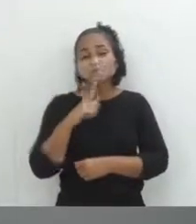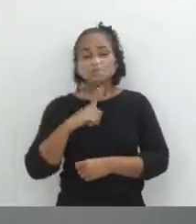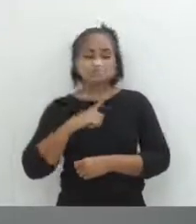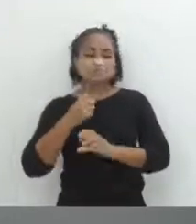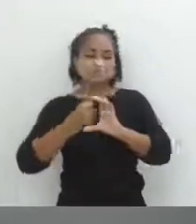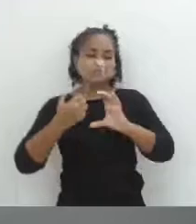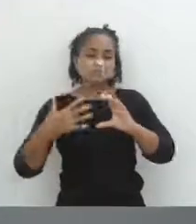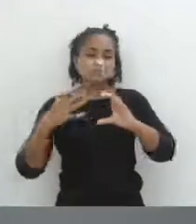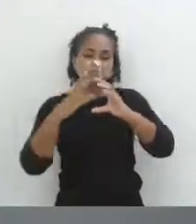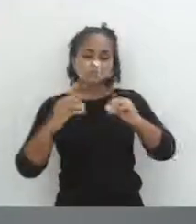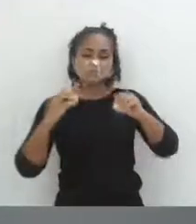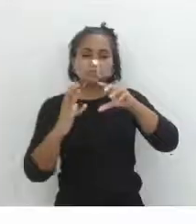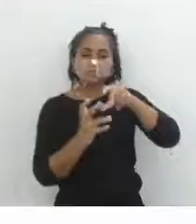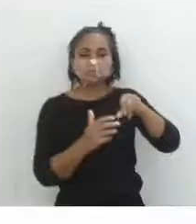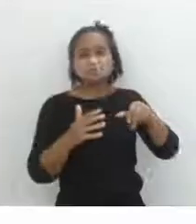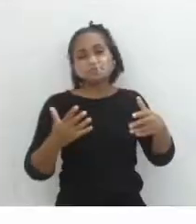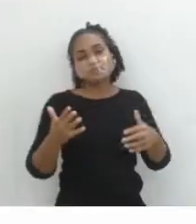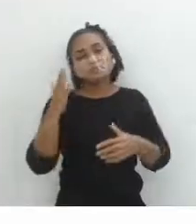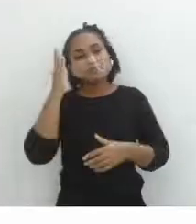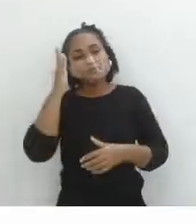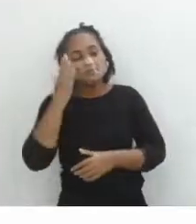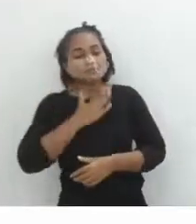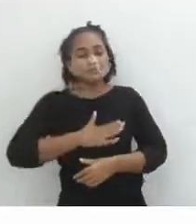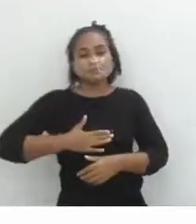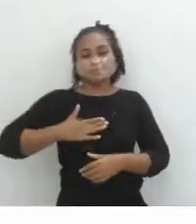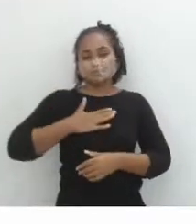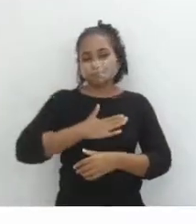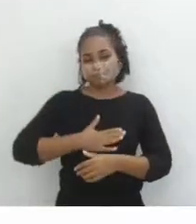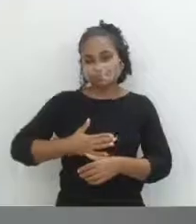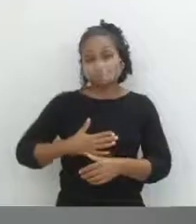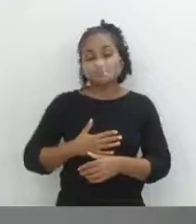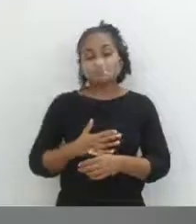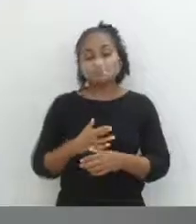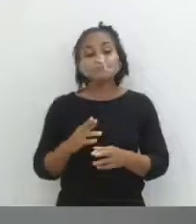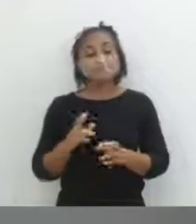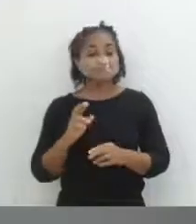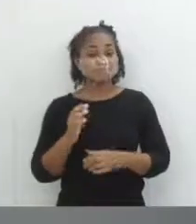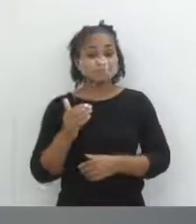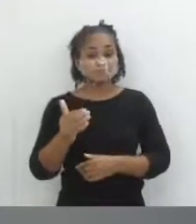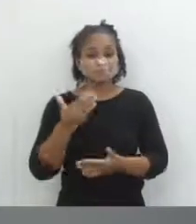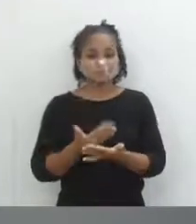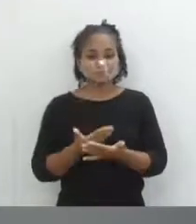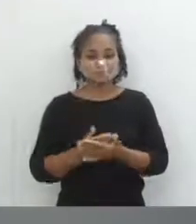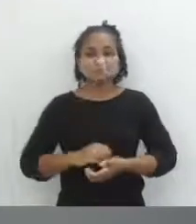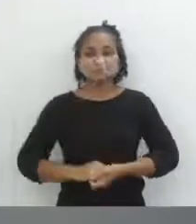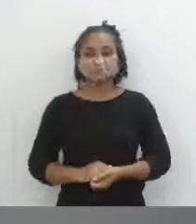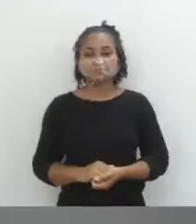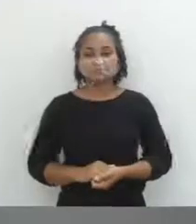solvente universal. Espero que vocês tenham gostado e até a próxima aula.